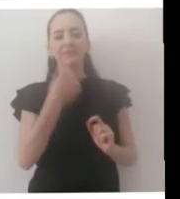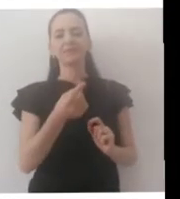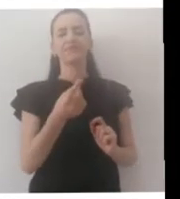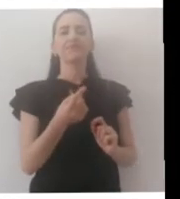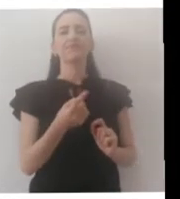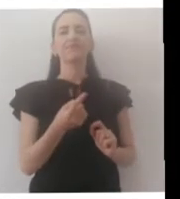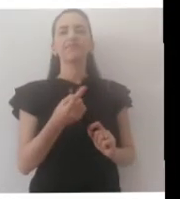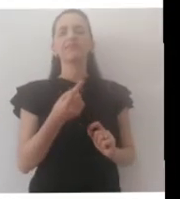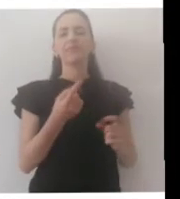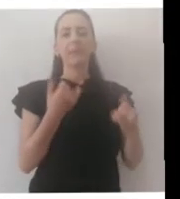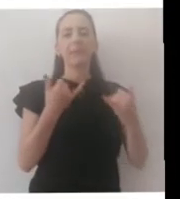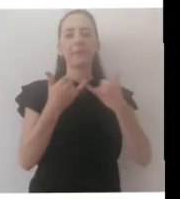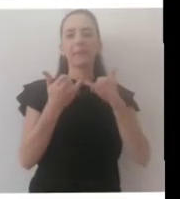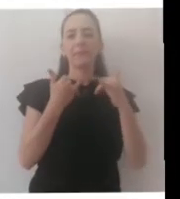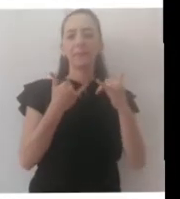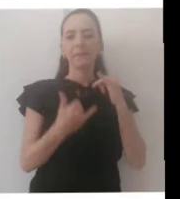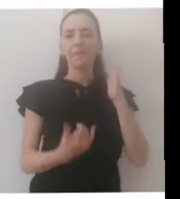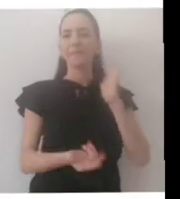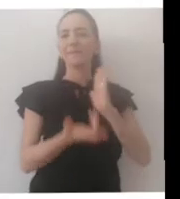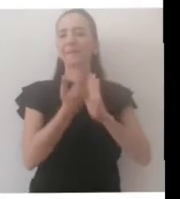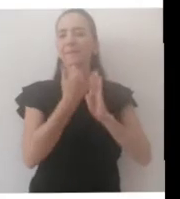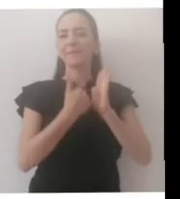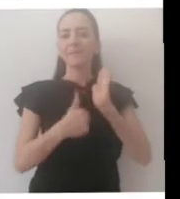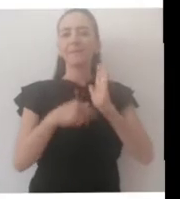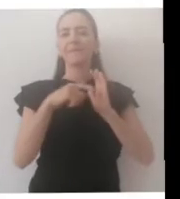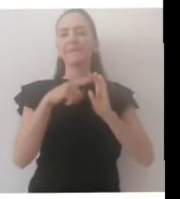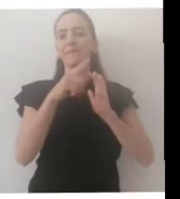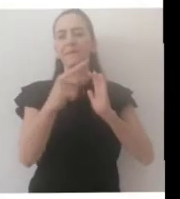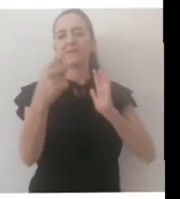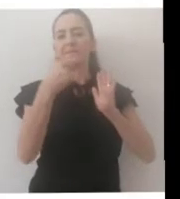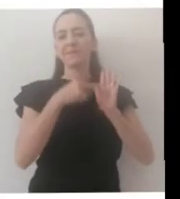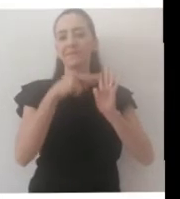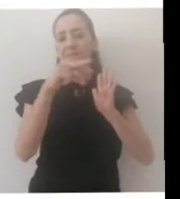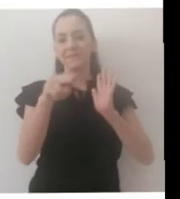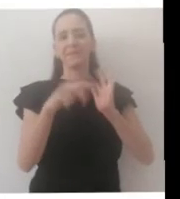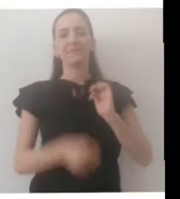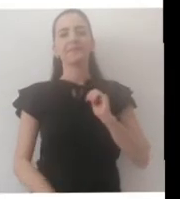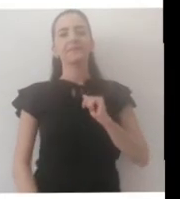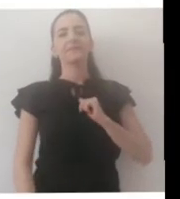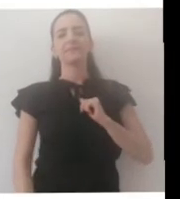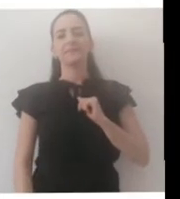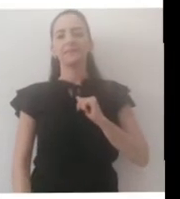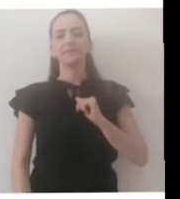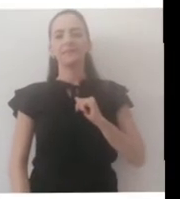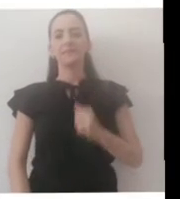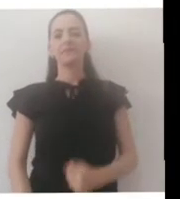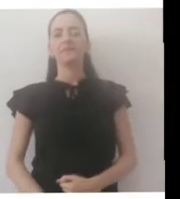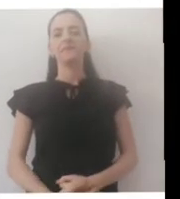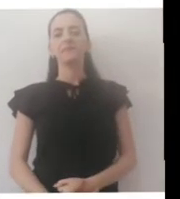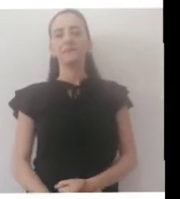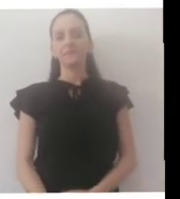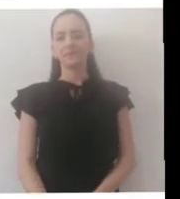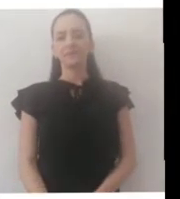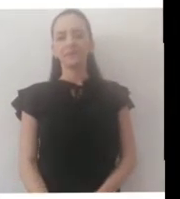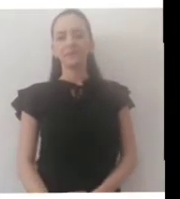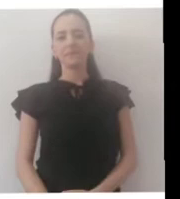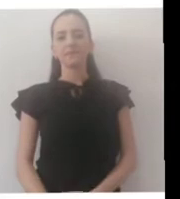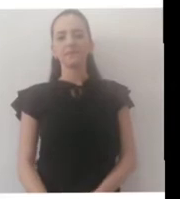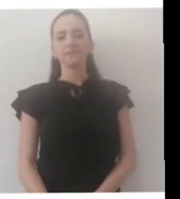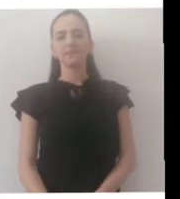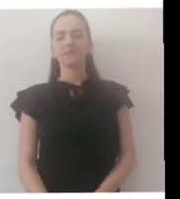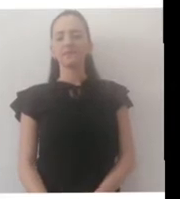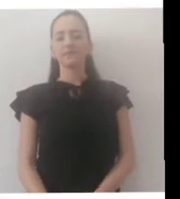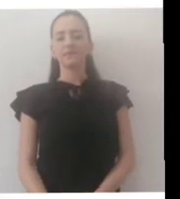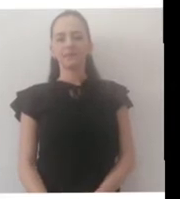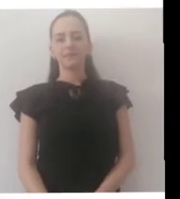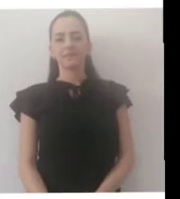Os símbolos são criados pelas crianças e mantêm uma semelhança figurativa dos objetos. Os signos, parte